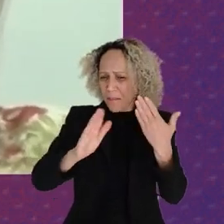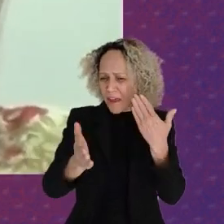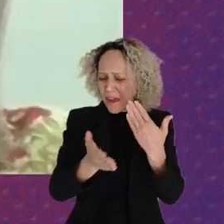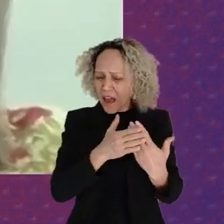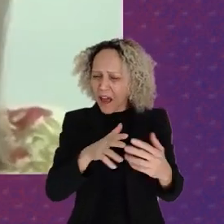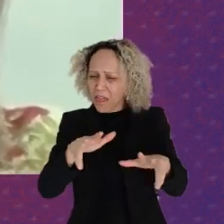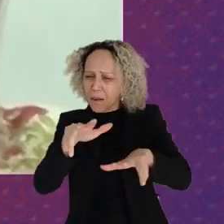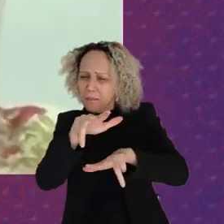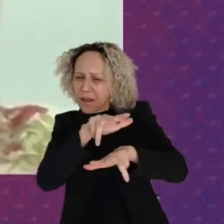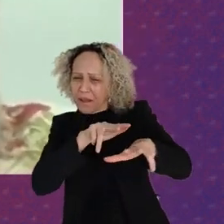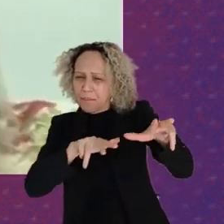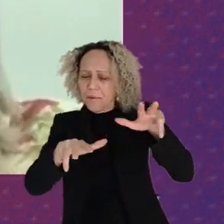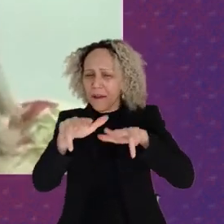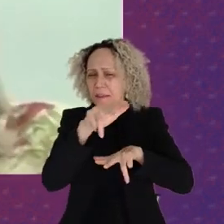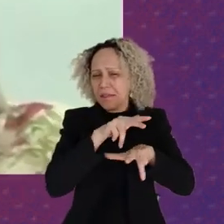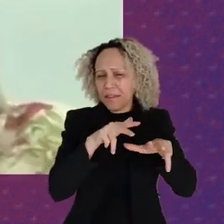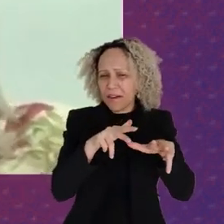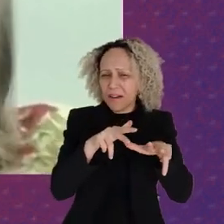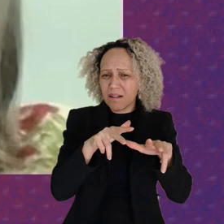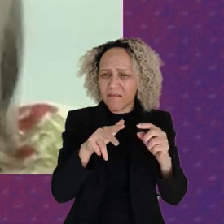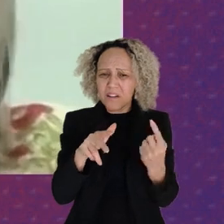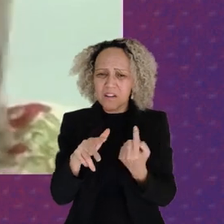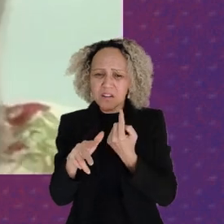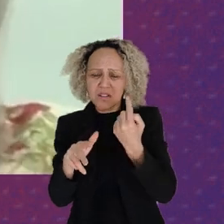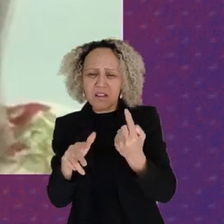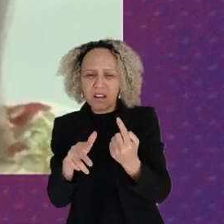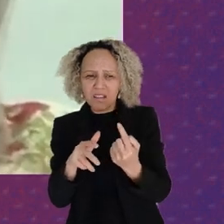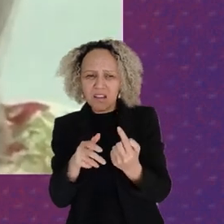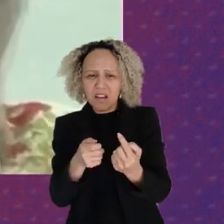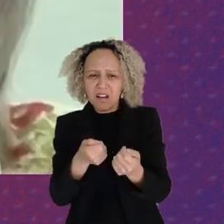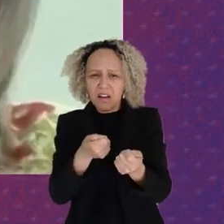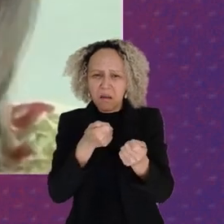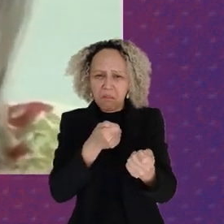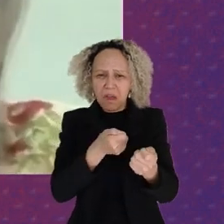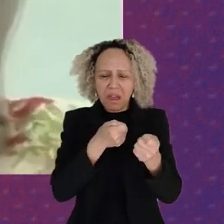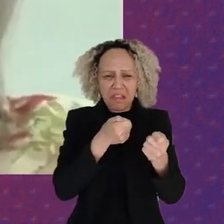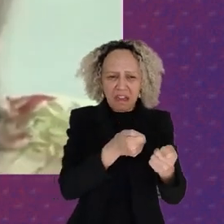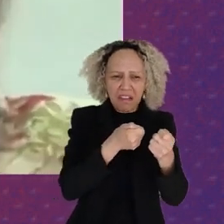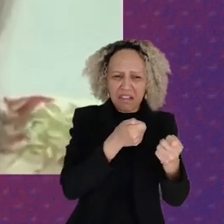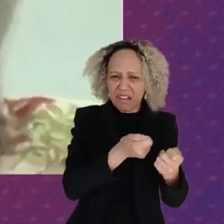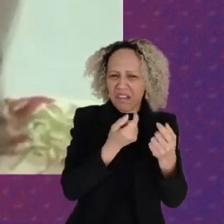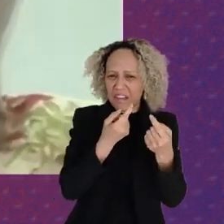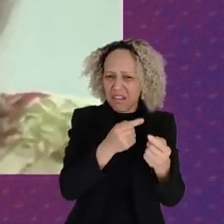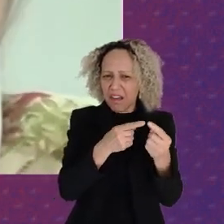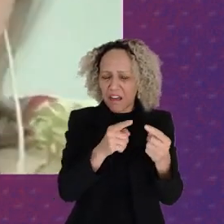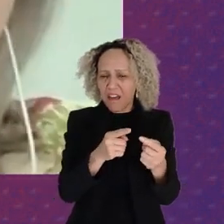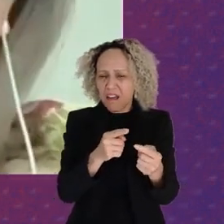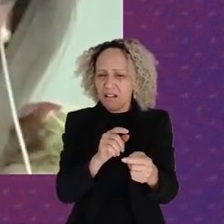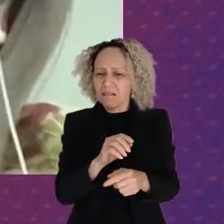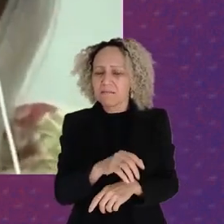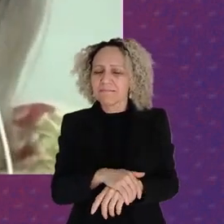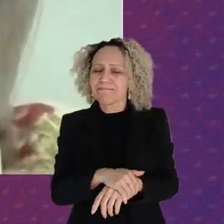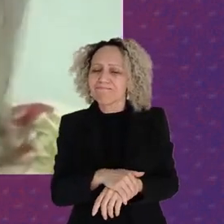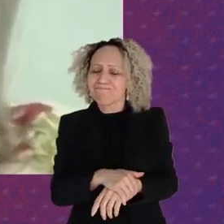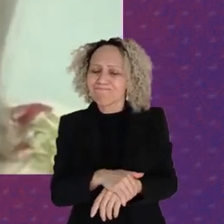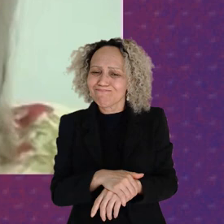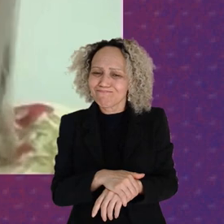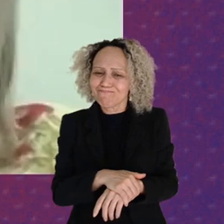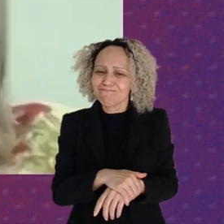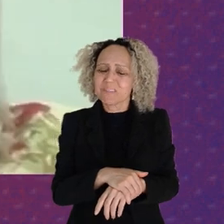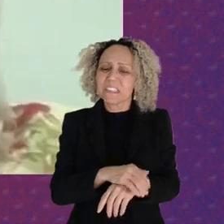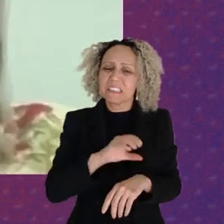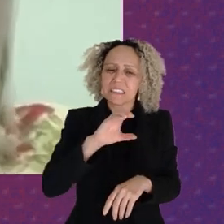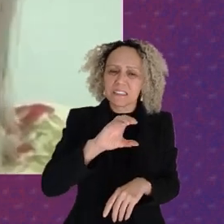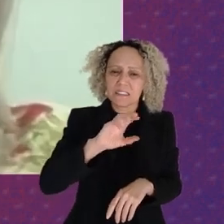manipulação, isolamento, perseguição contumaz, chantagem, impedir que a mulher trabalhe